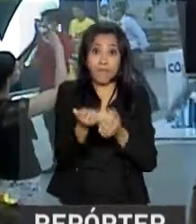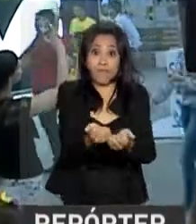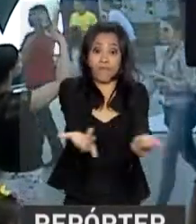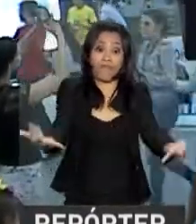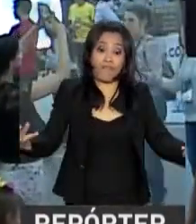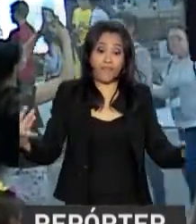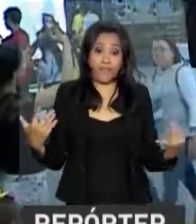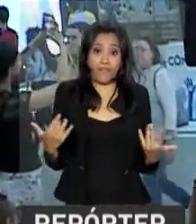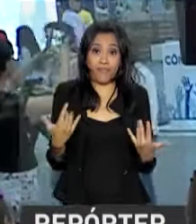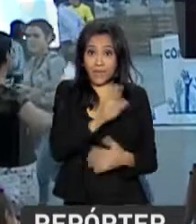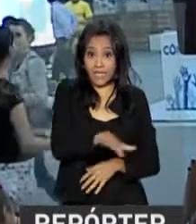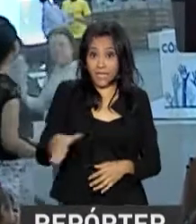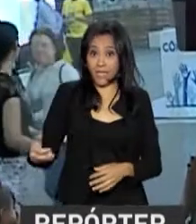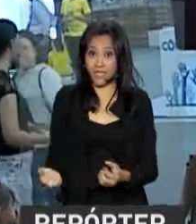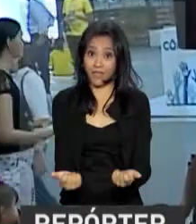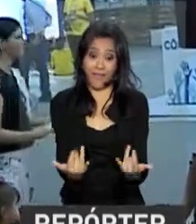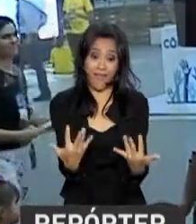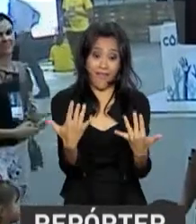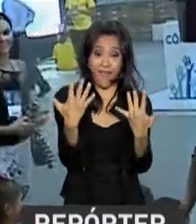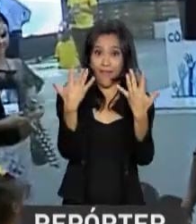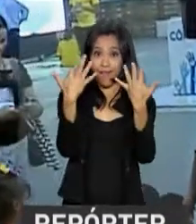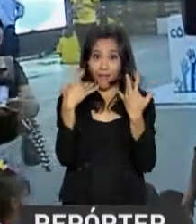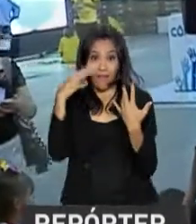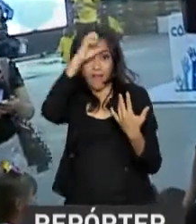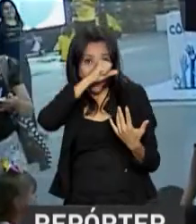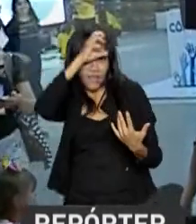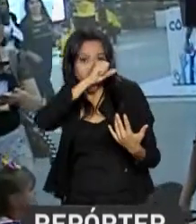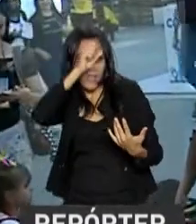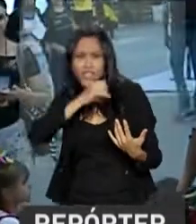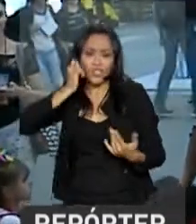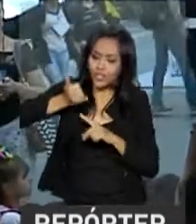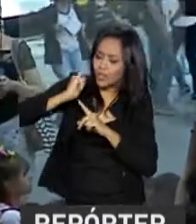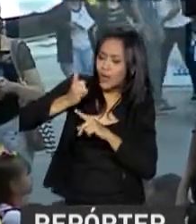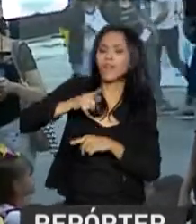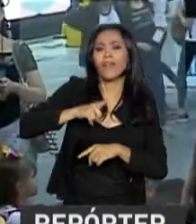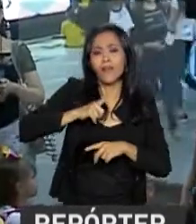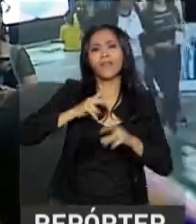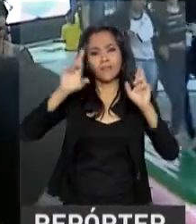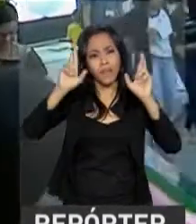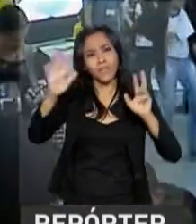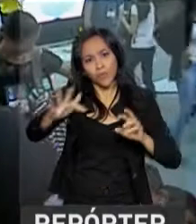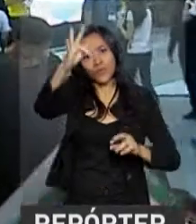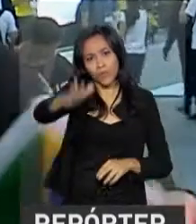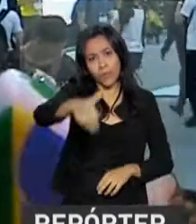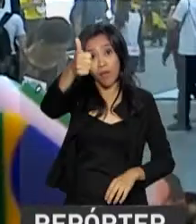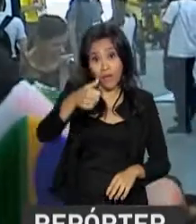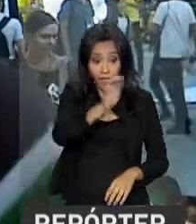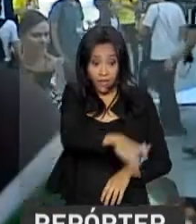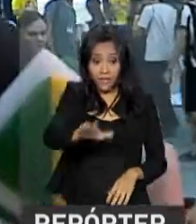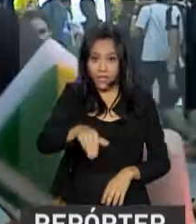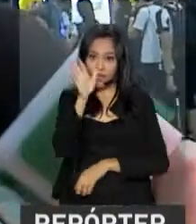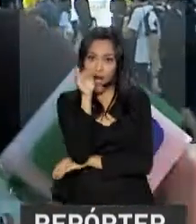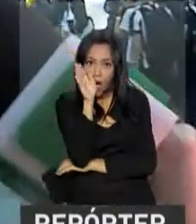vai brotar e certamente, enquanto existirem crianças e histórias, existe esperança de um futuro melhor. E as crianças são verdadeiros fiscais,